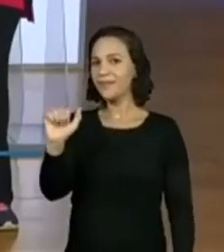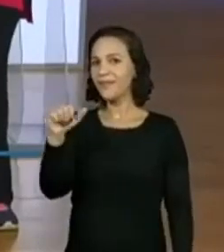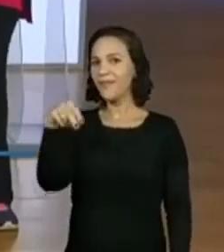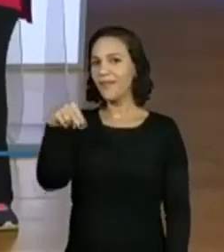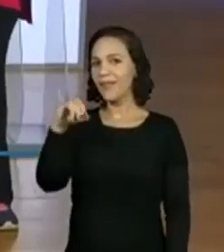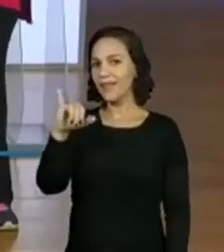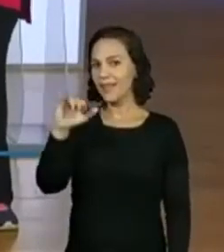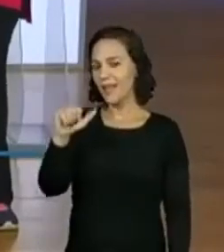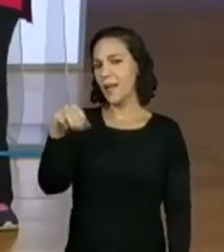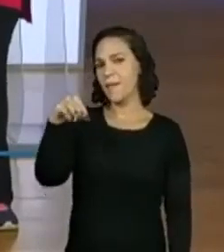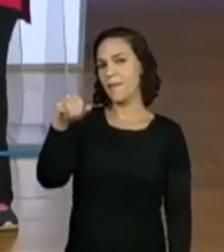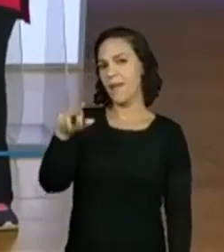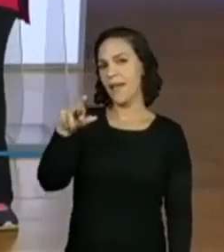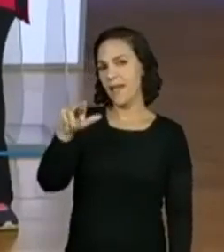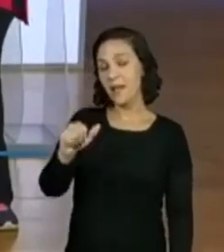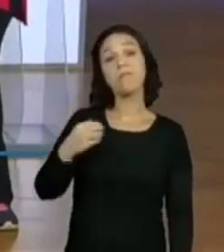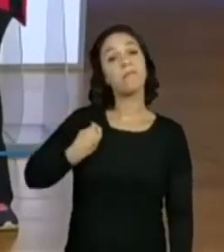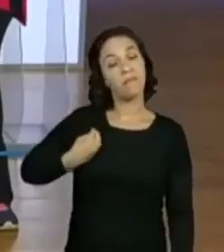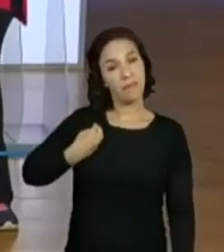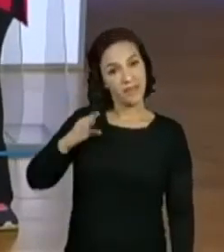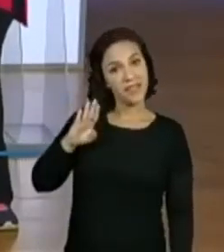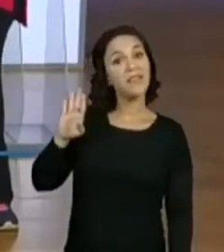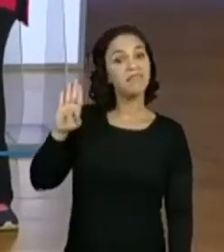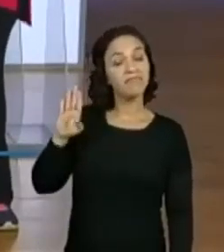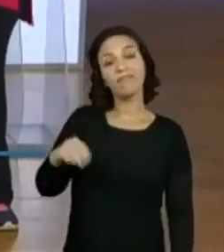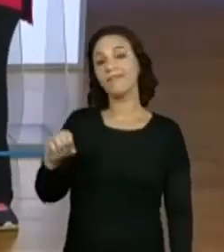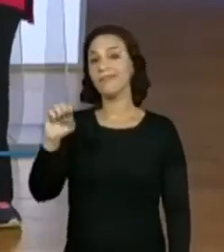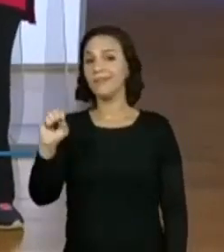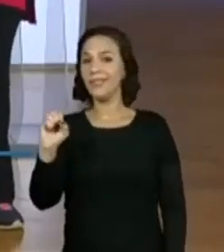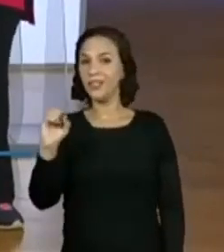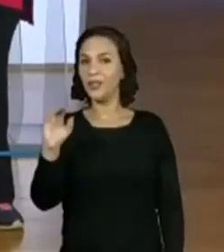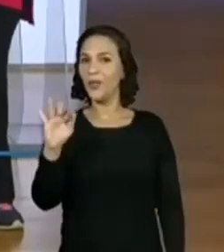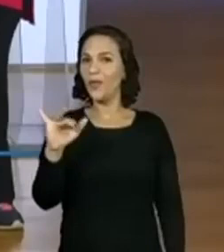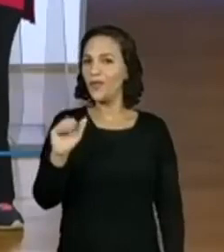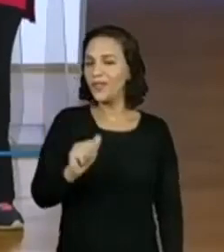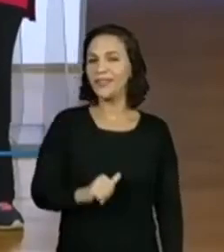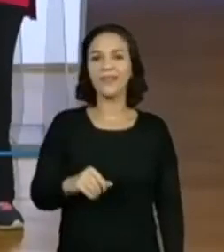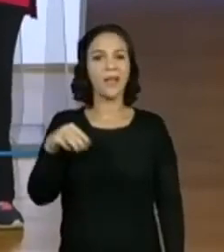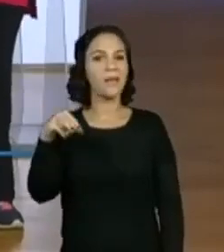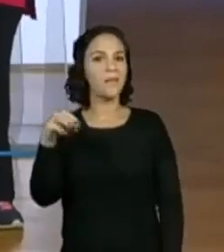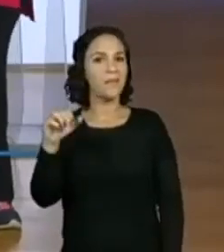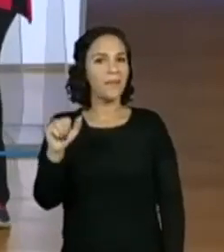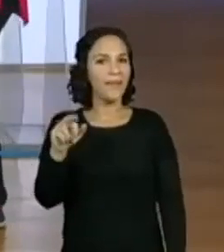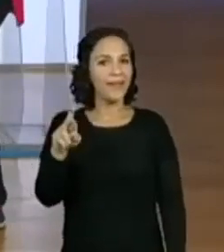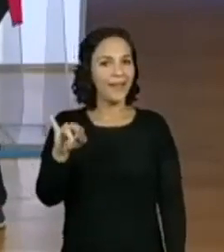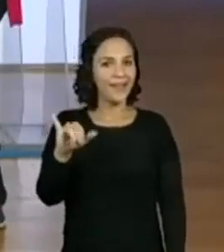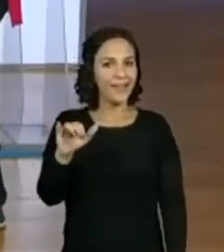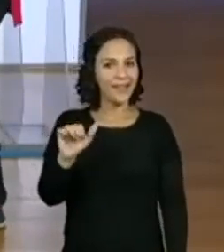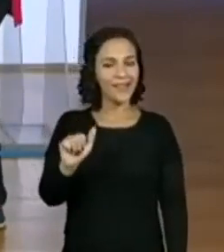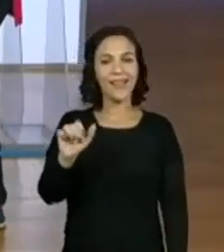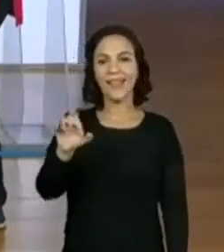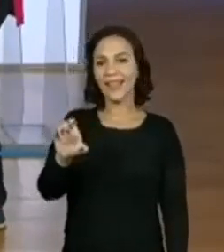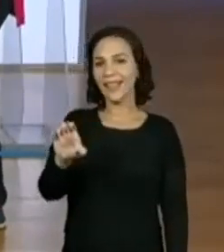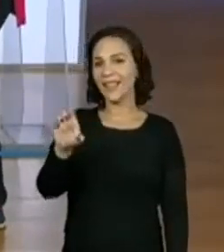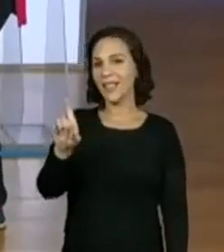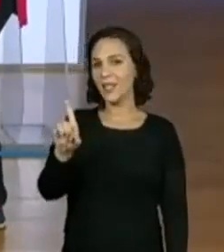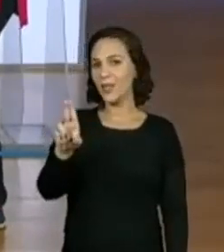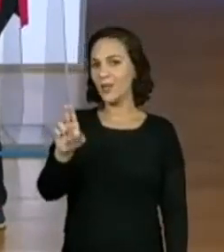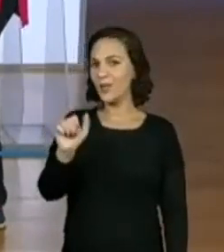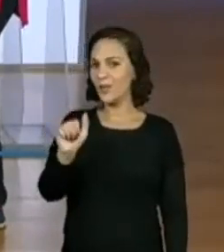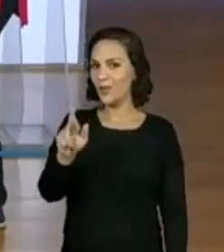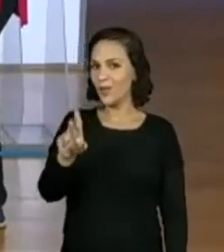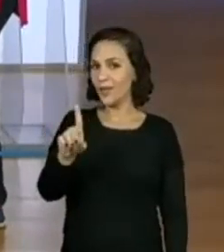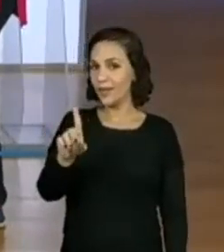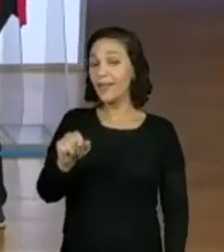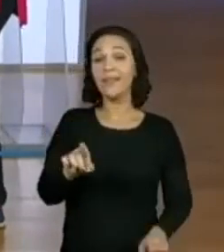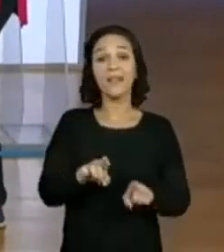estão presentes. Sofia, Maria Eduarda, Guilherme estão participando com ela. Muito bom, é sempre um prazer tê-los conosco. E olha, vamos aprender